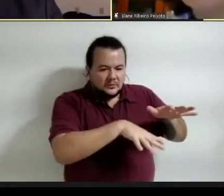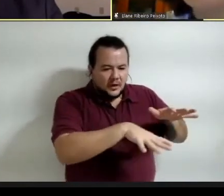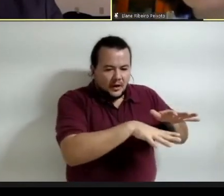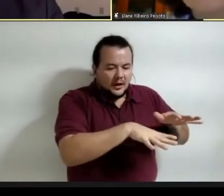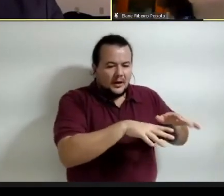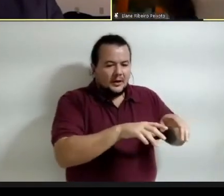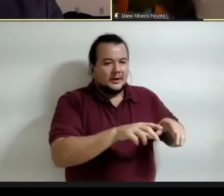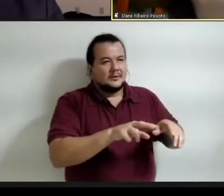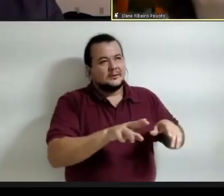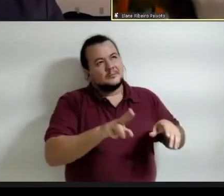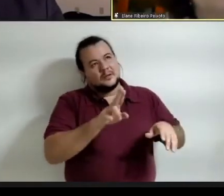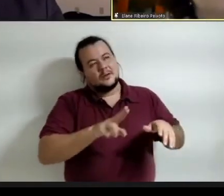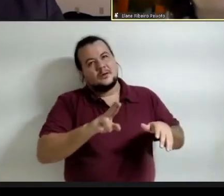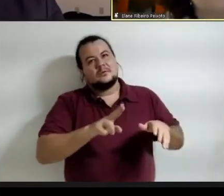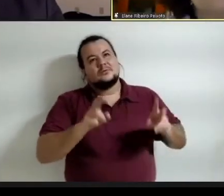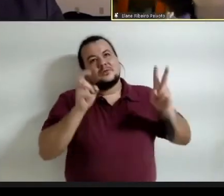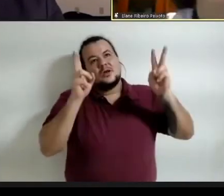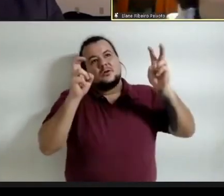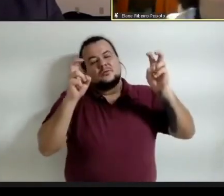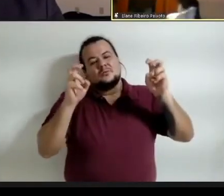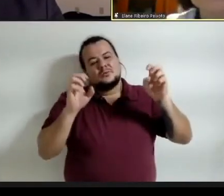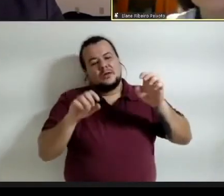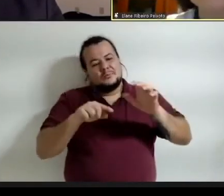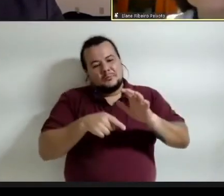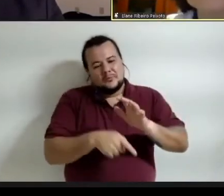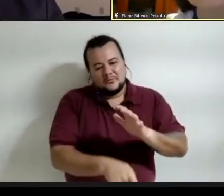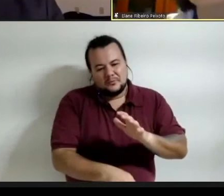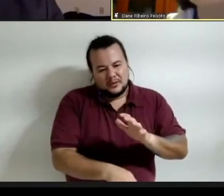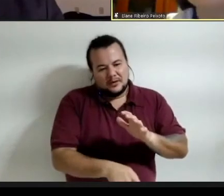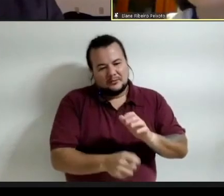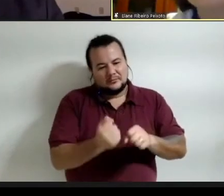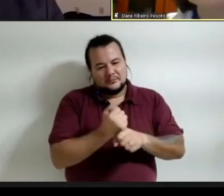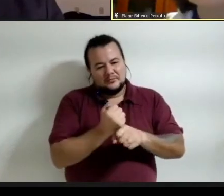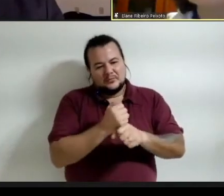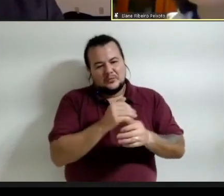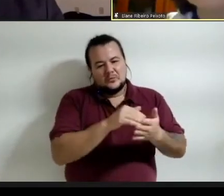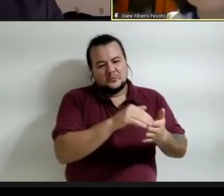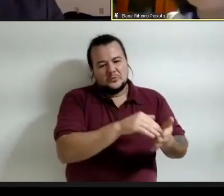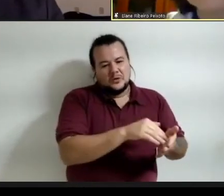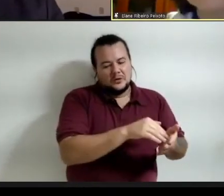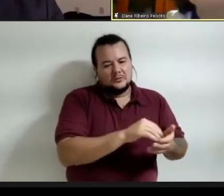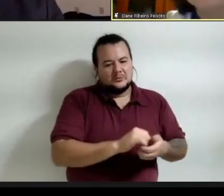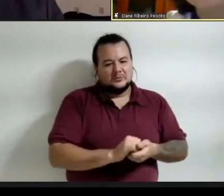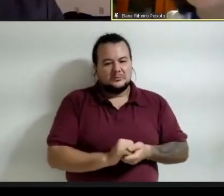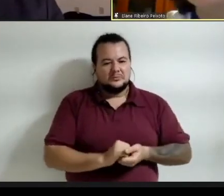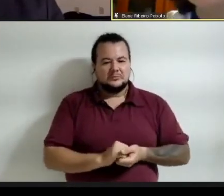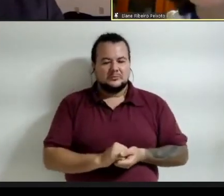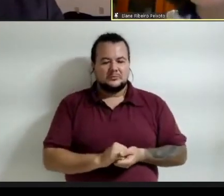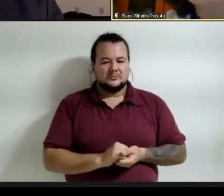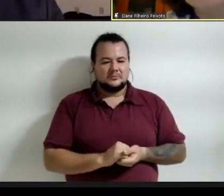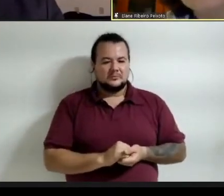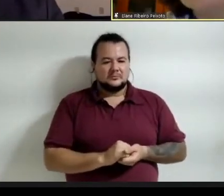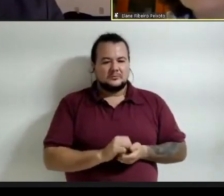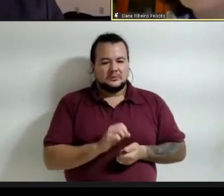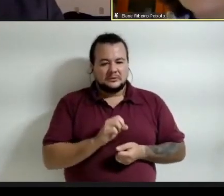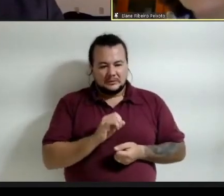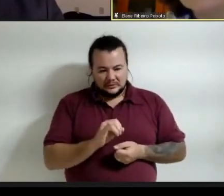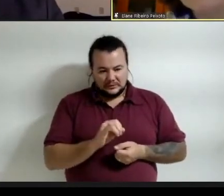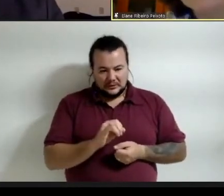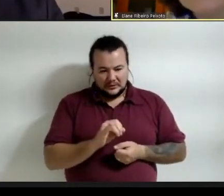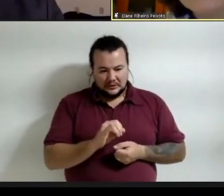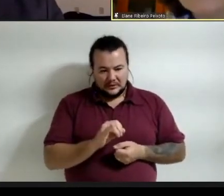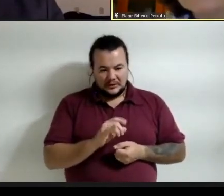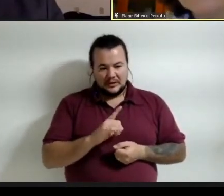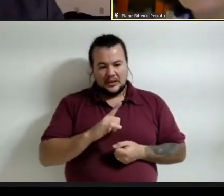tão explorado nas últimas décadas. Ponto 3. Se possível, você poderia fazer